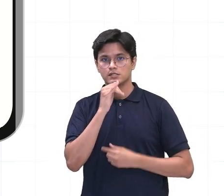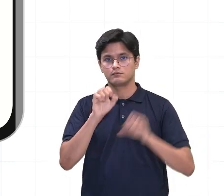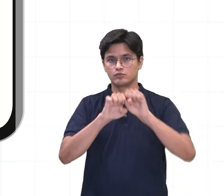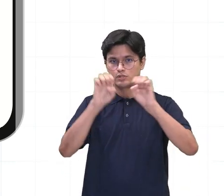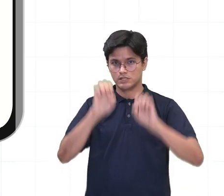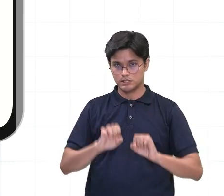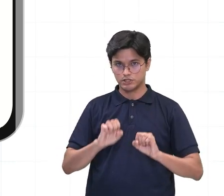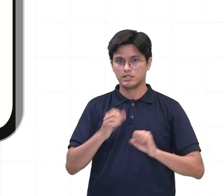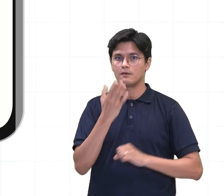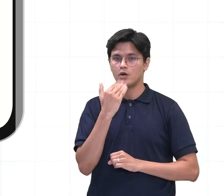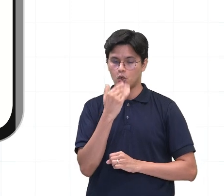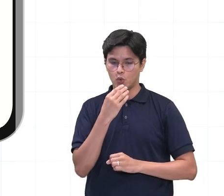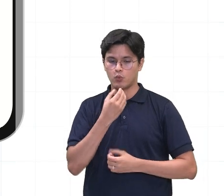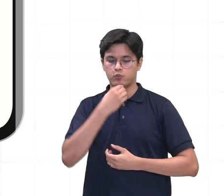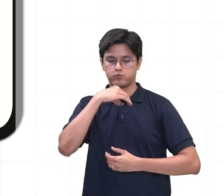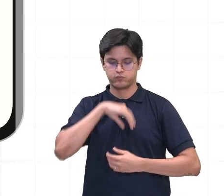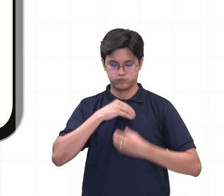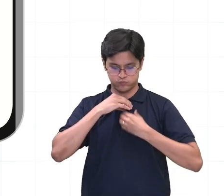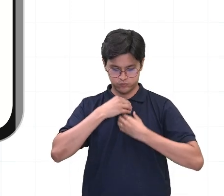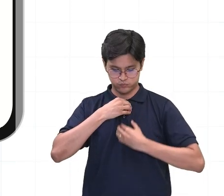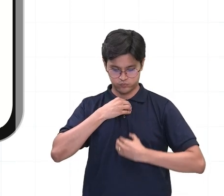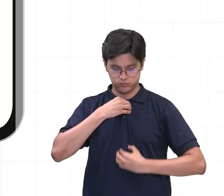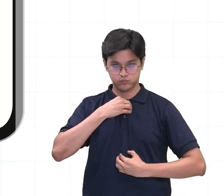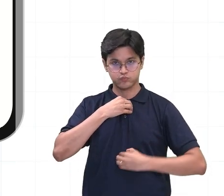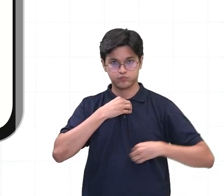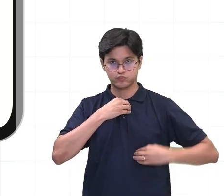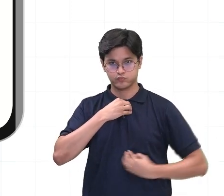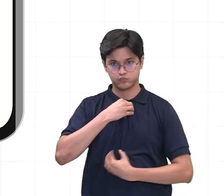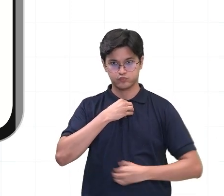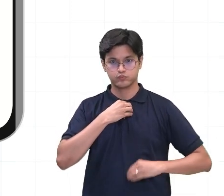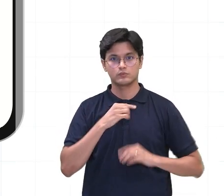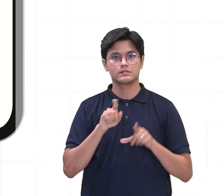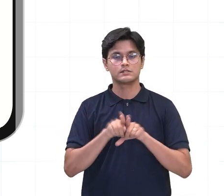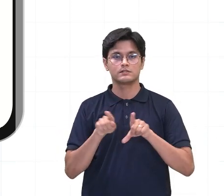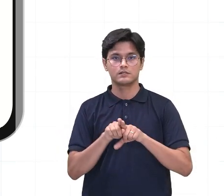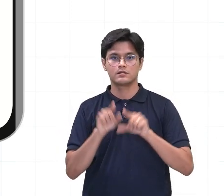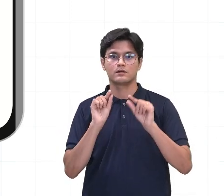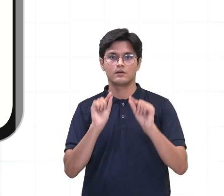digestivo, a estabilização das posições do corpo, pescoço,